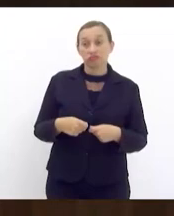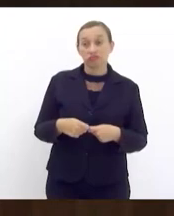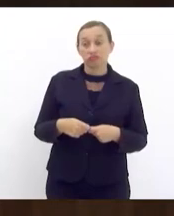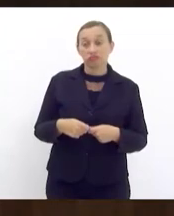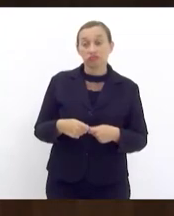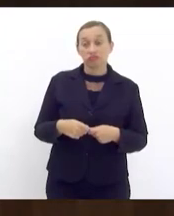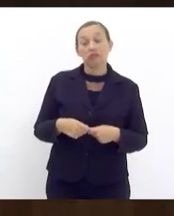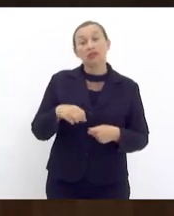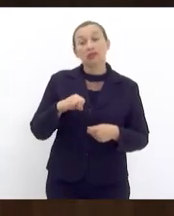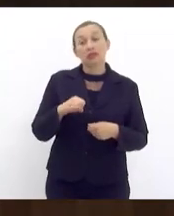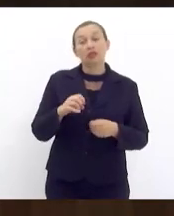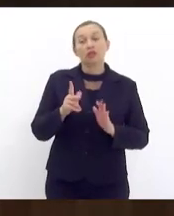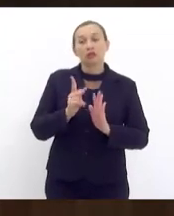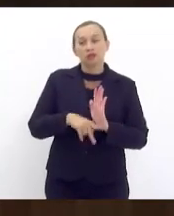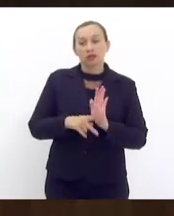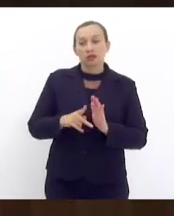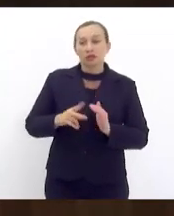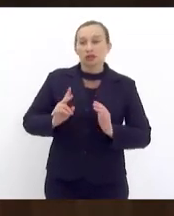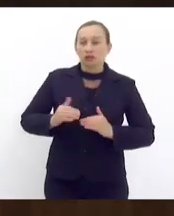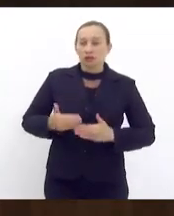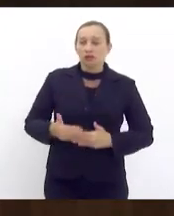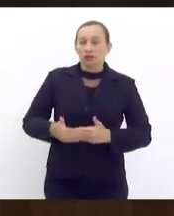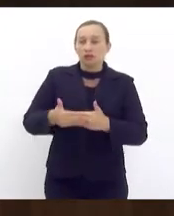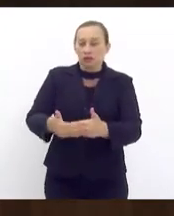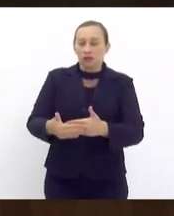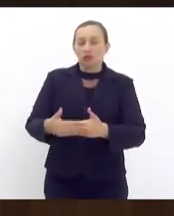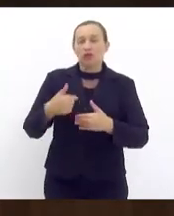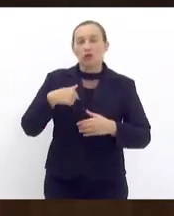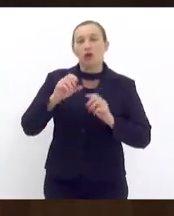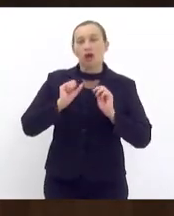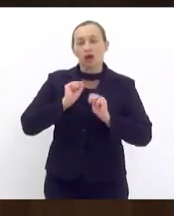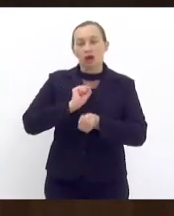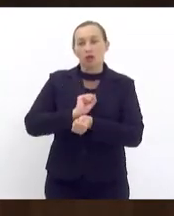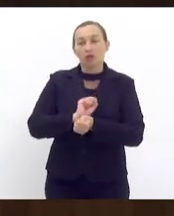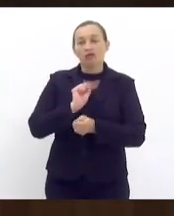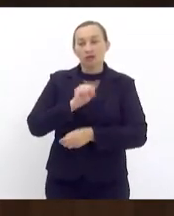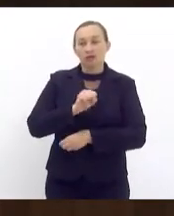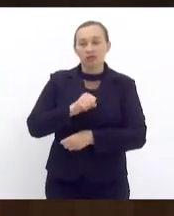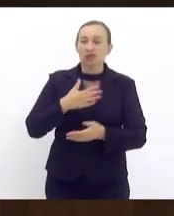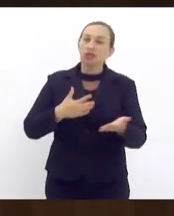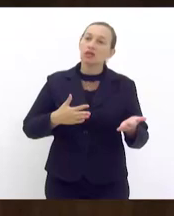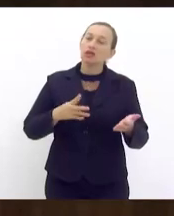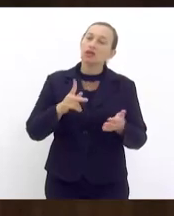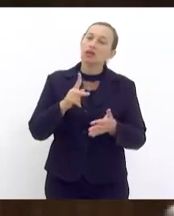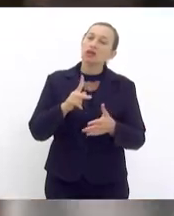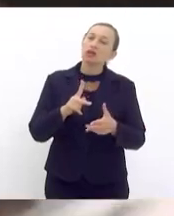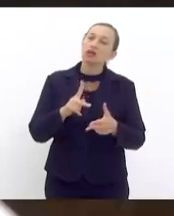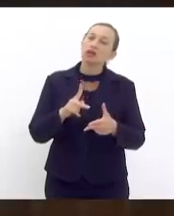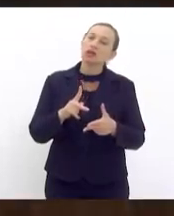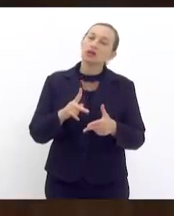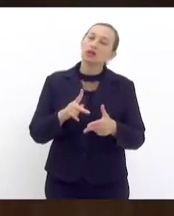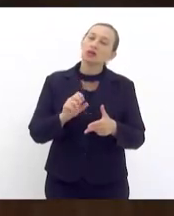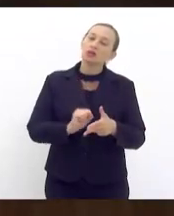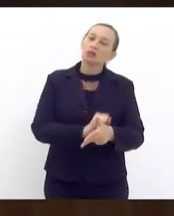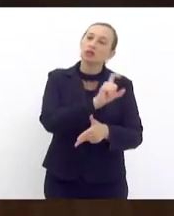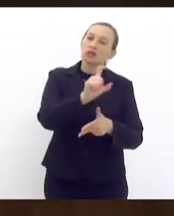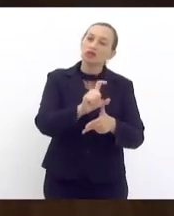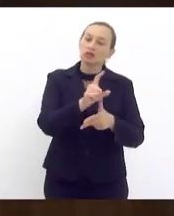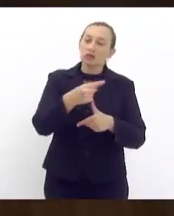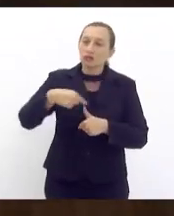caso esses projetos prosperem eu espero que prospere que o poder executivol confaz e propunha